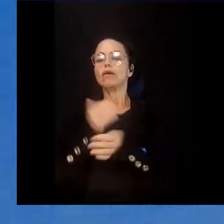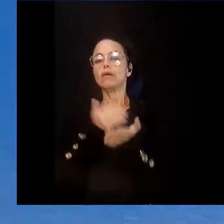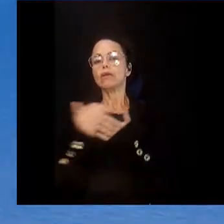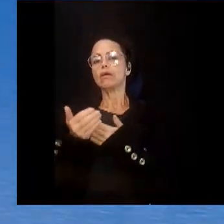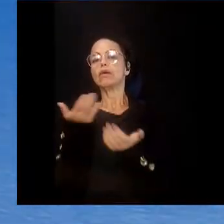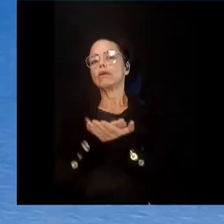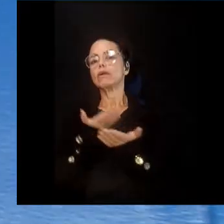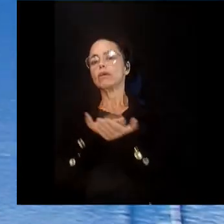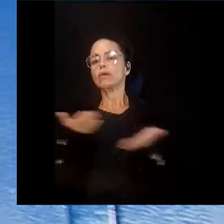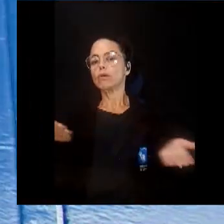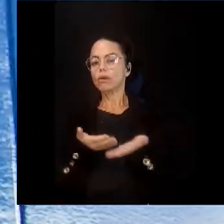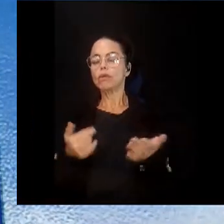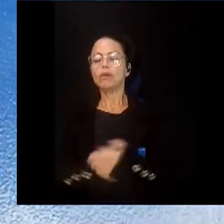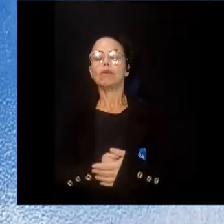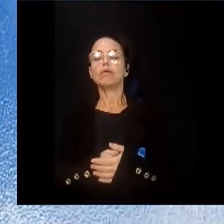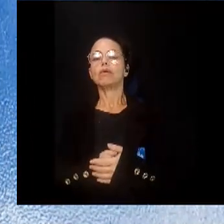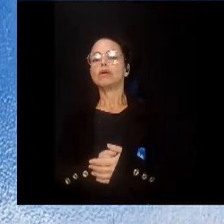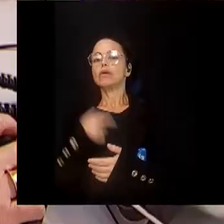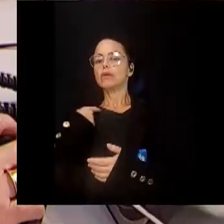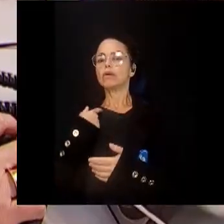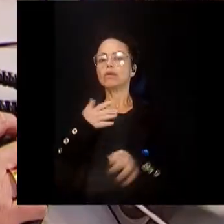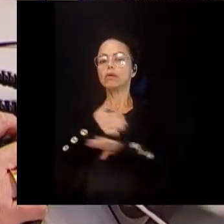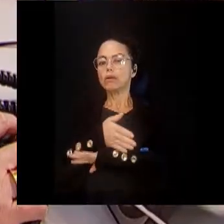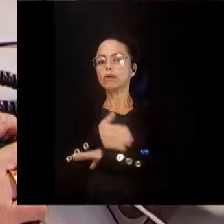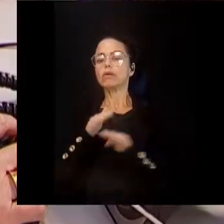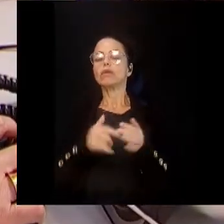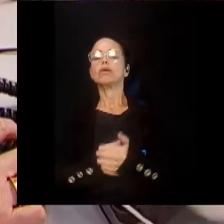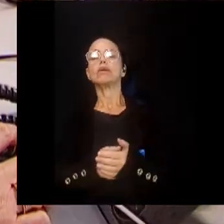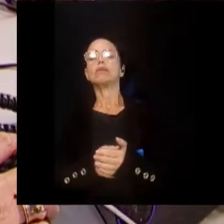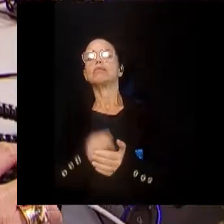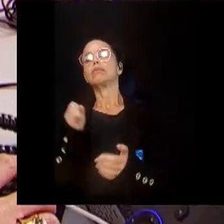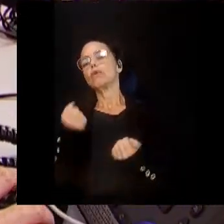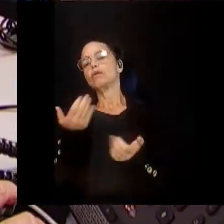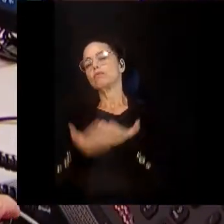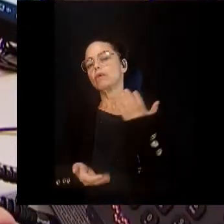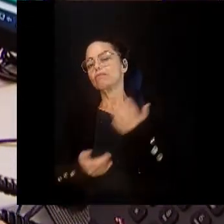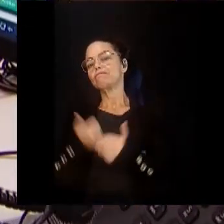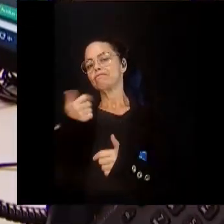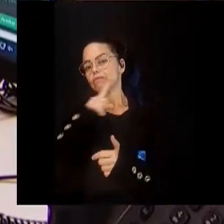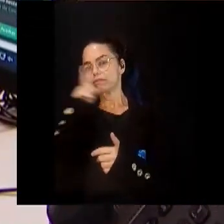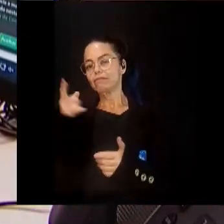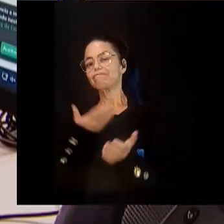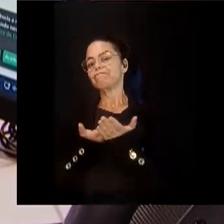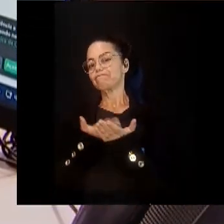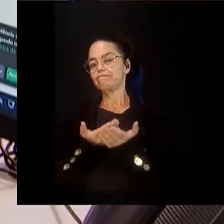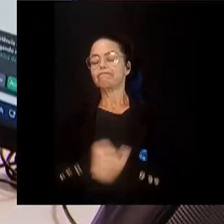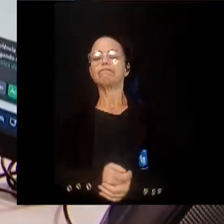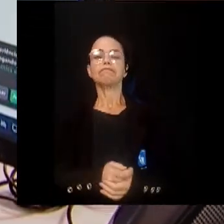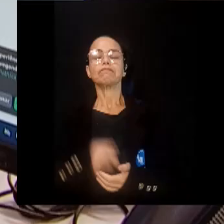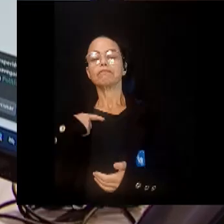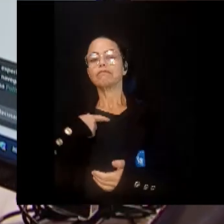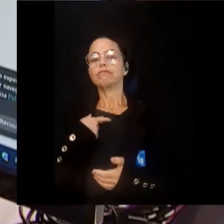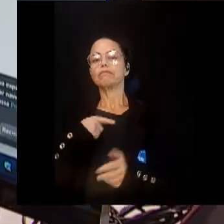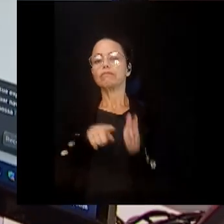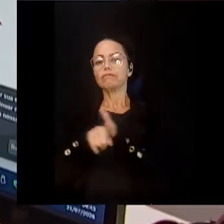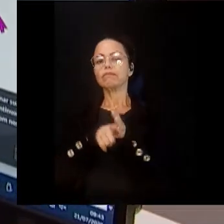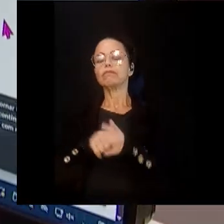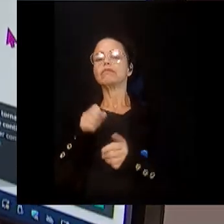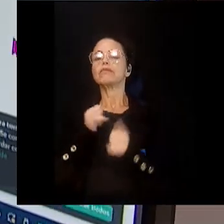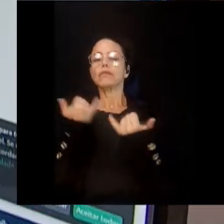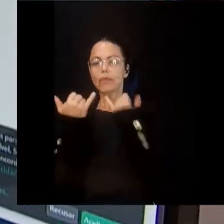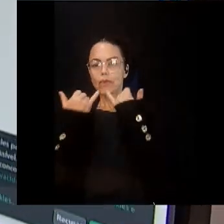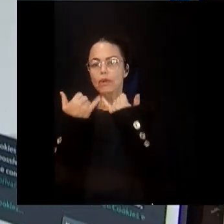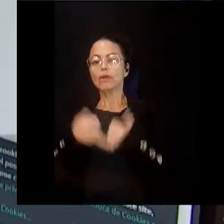Então a pessoa vai entrando, mas pode ser que perca o primeiro dia de aula, né? Para a pessoa consultar mais informações, tem algum